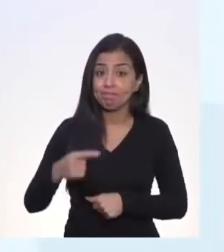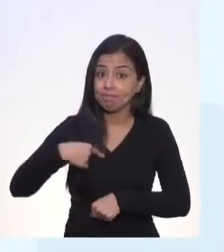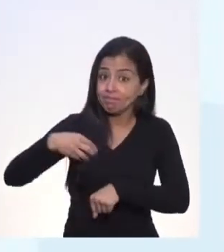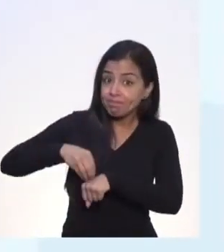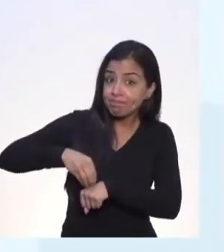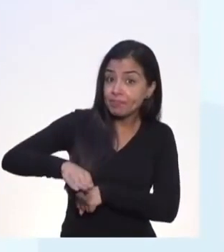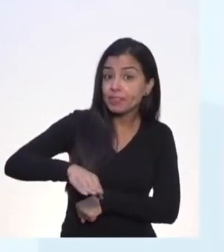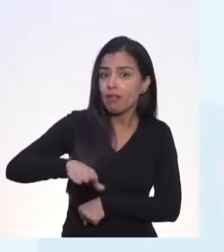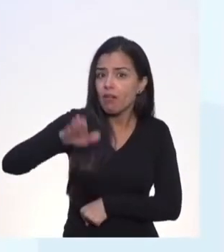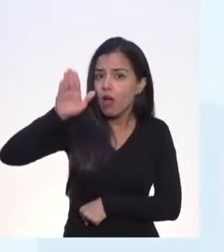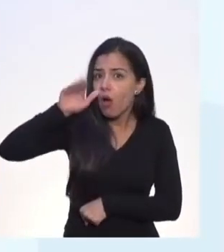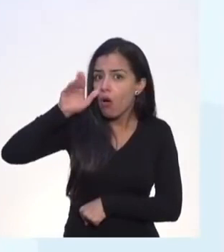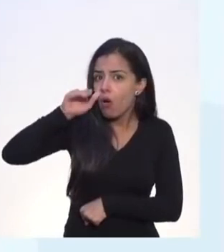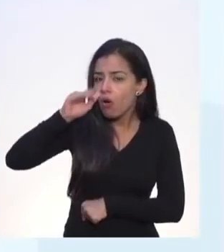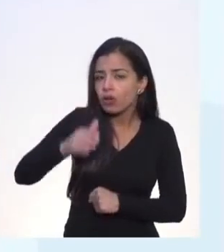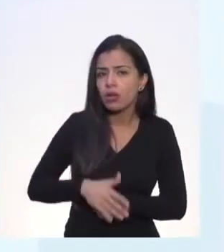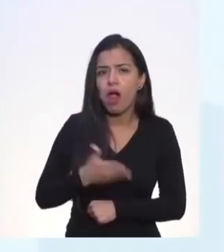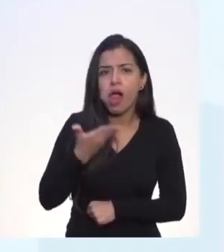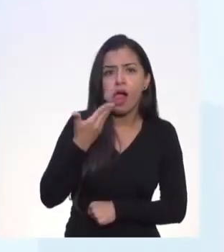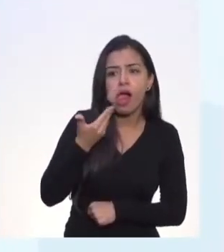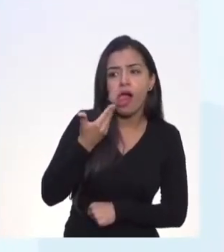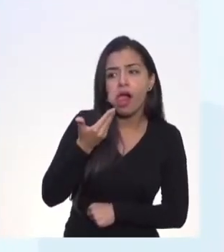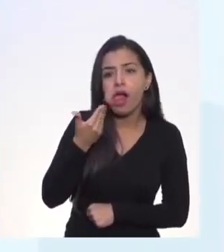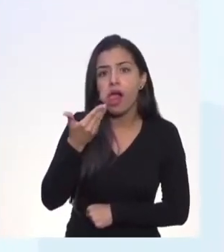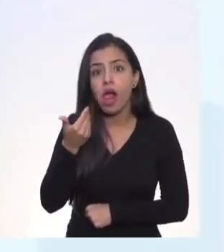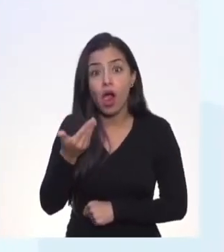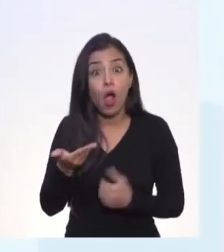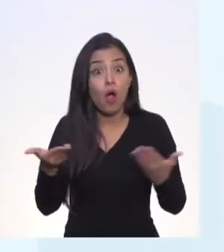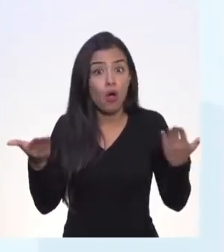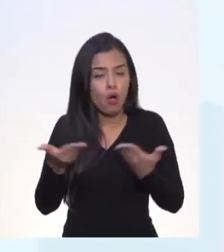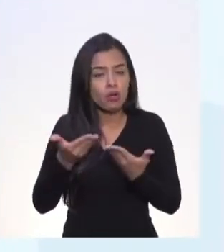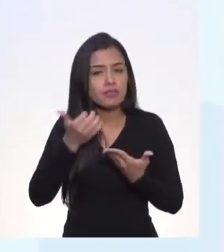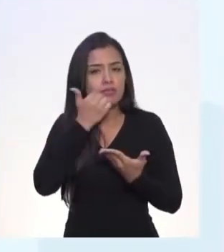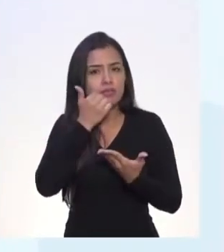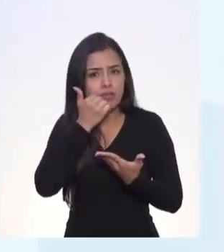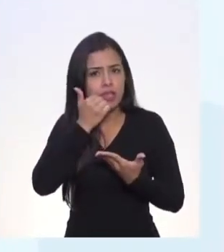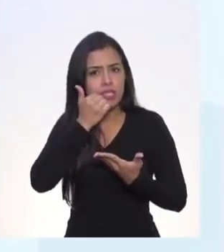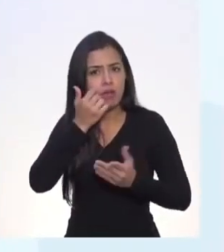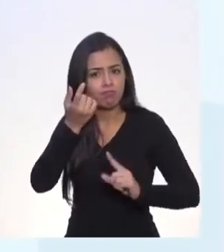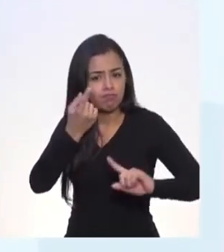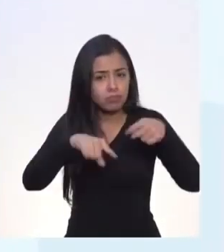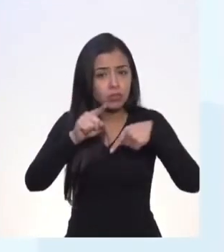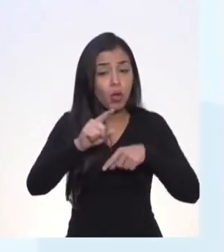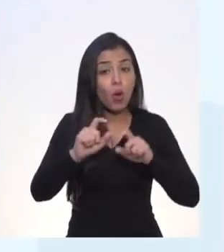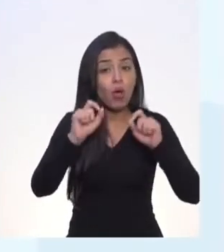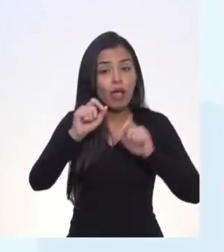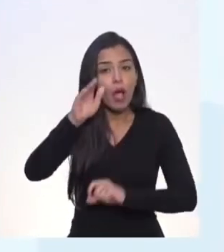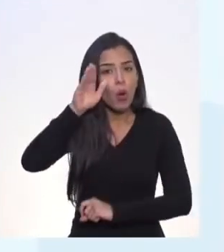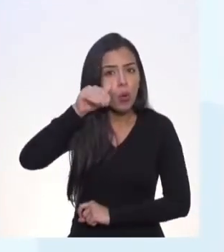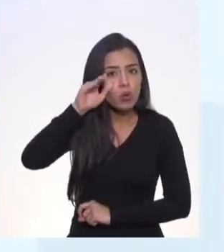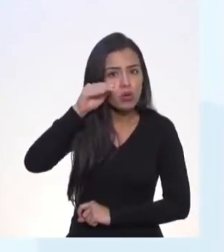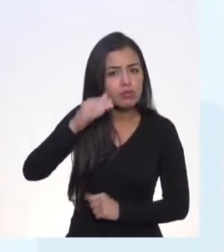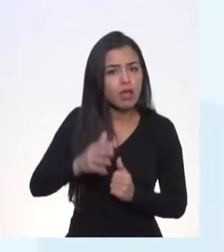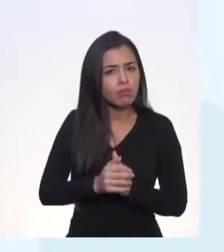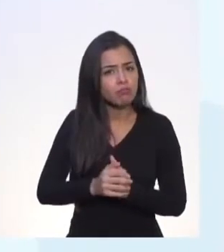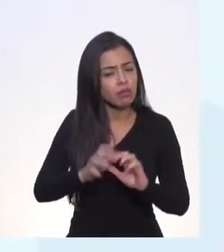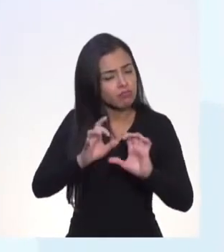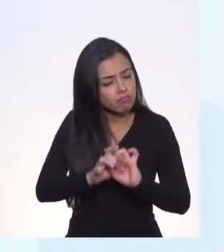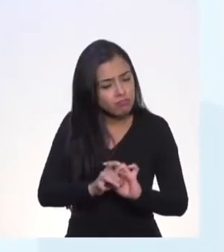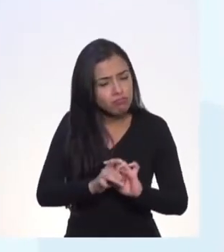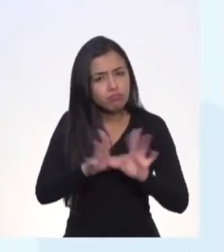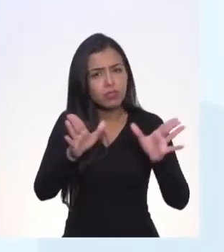curiosos e curiosas. O que move a ciência hoje é a curiosidade. Então, tente entender como as